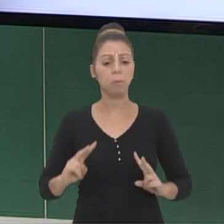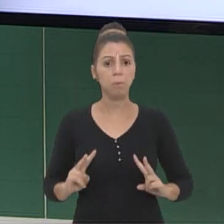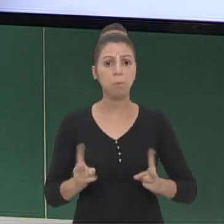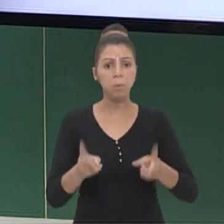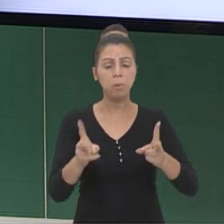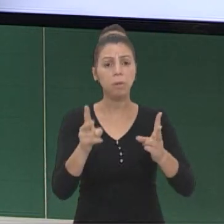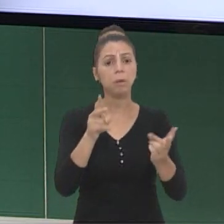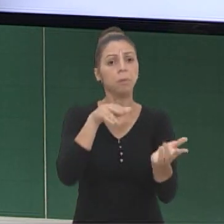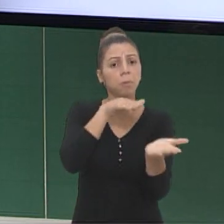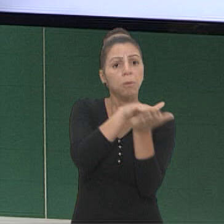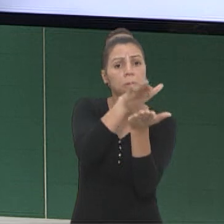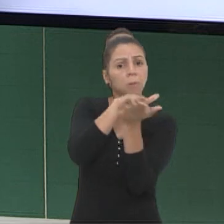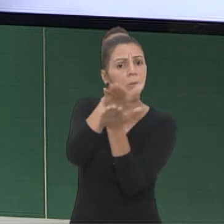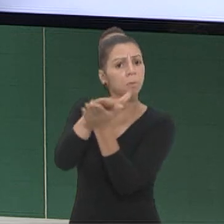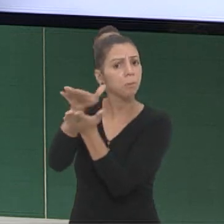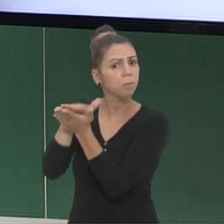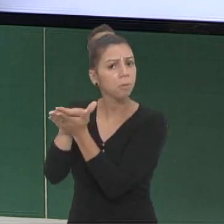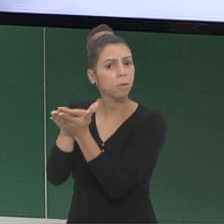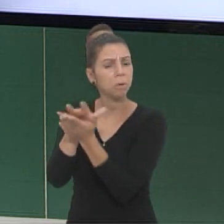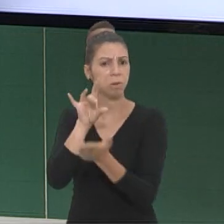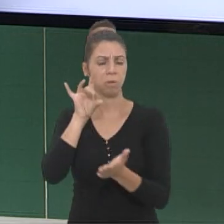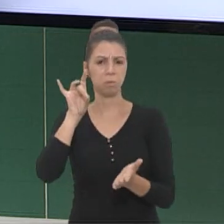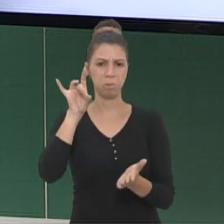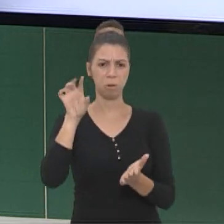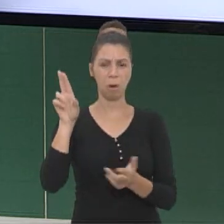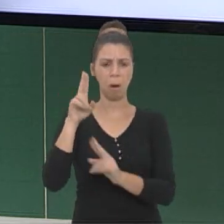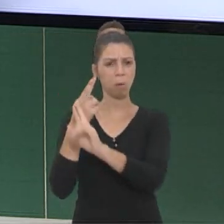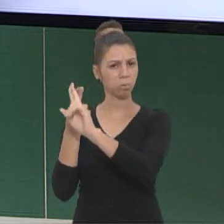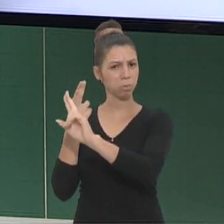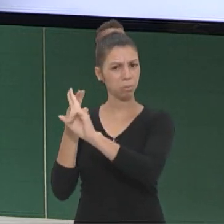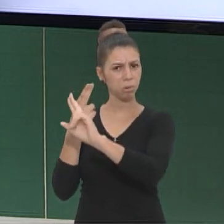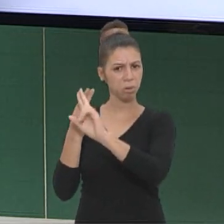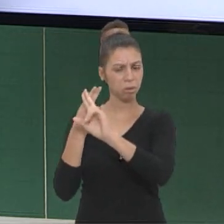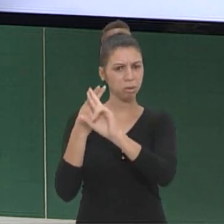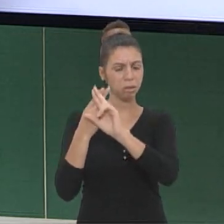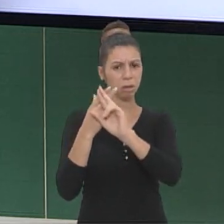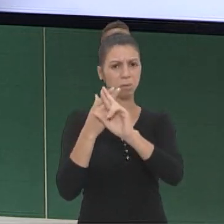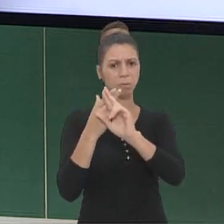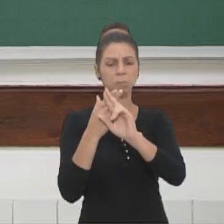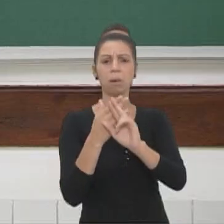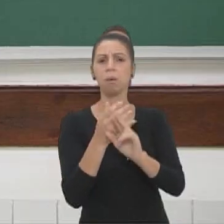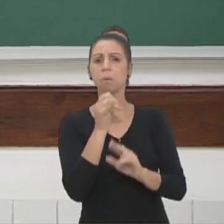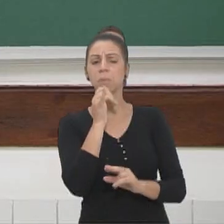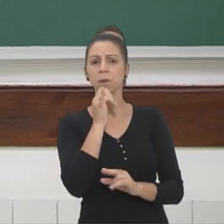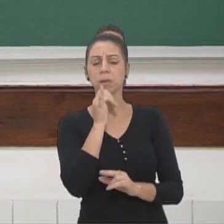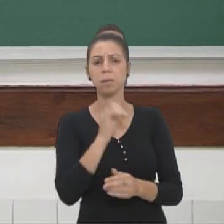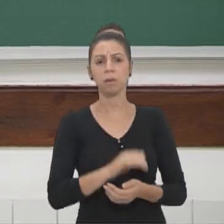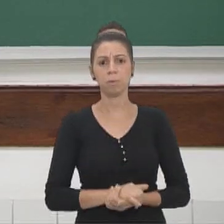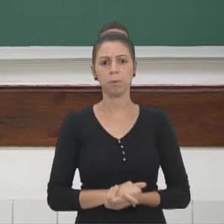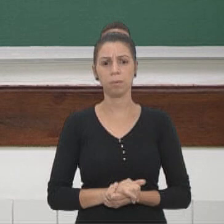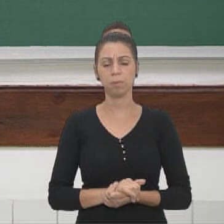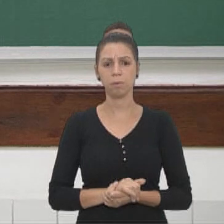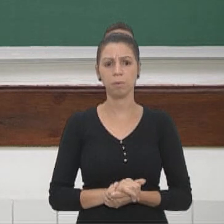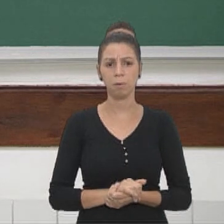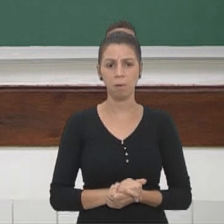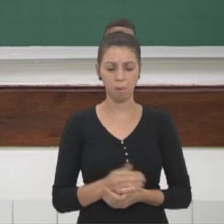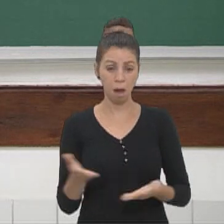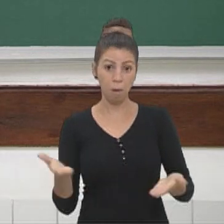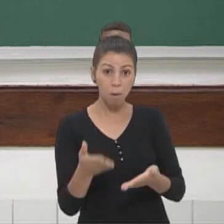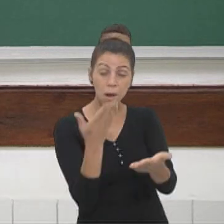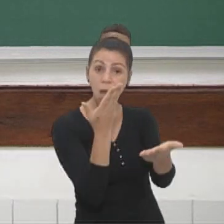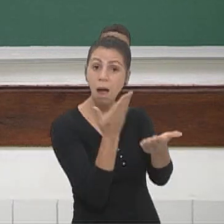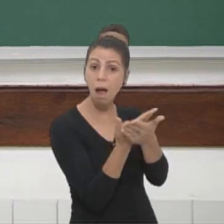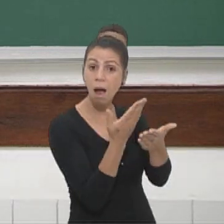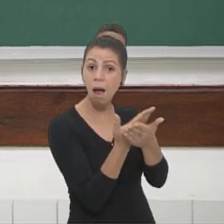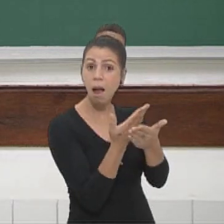versão impressa? Será que nós vamos utilizar os nossos aparelhos tecnológicos? Como, por exemplo, as aulas que nós estamos realizando no nosso dia a